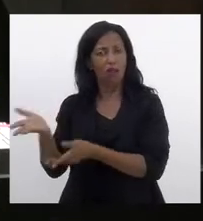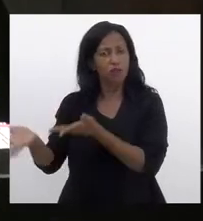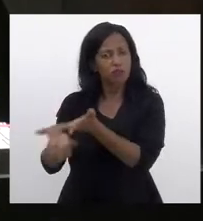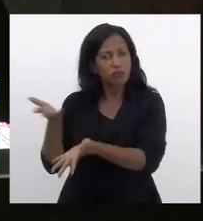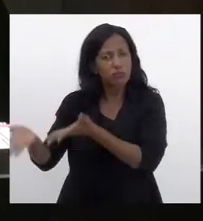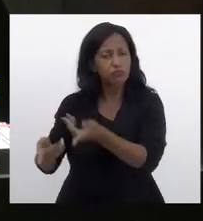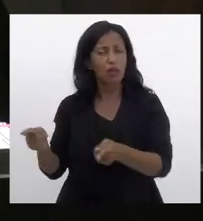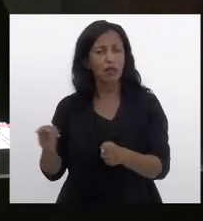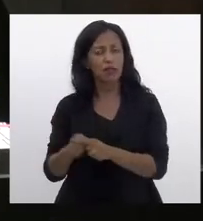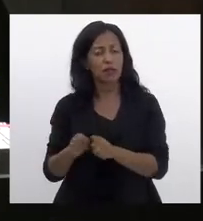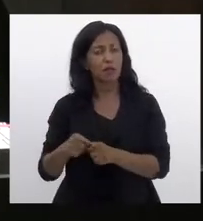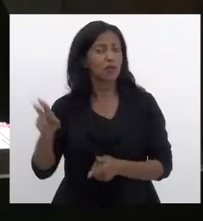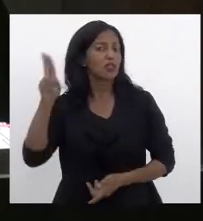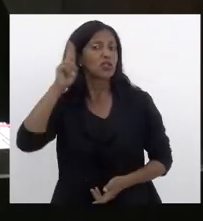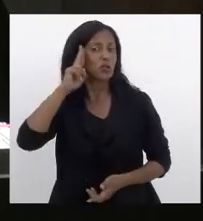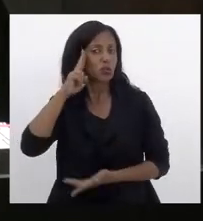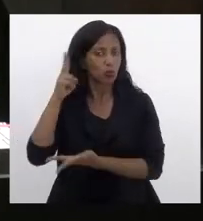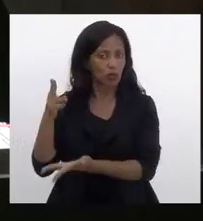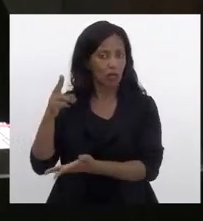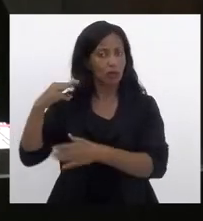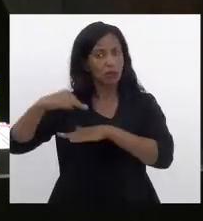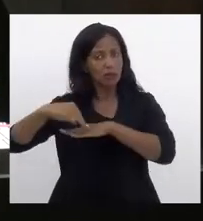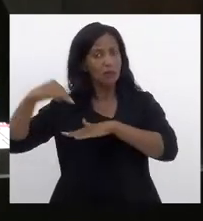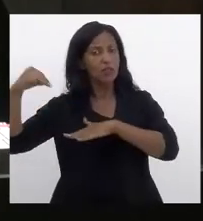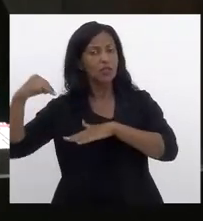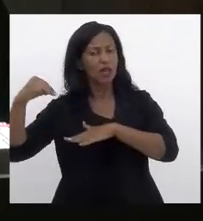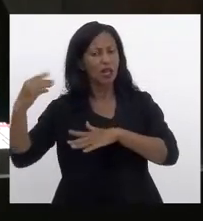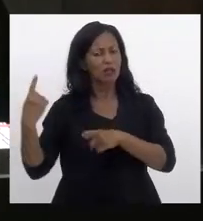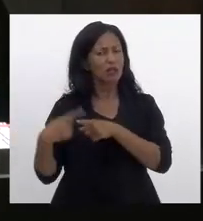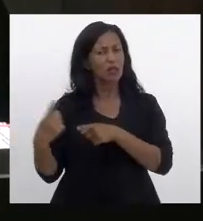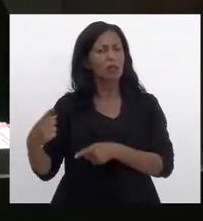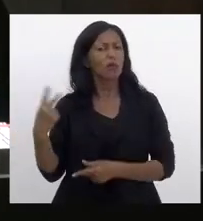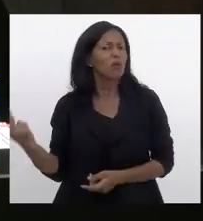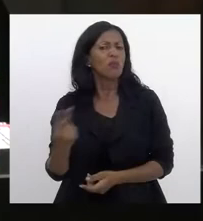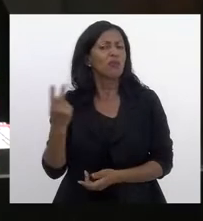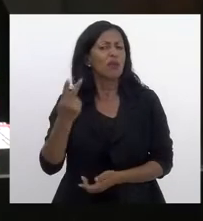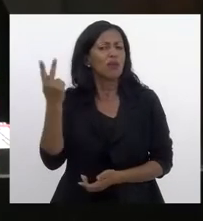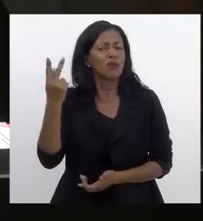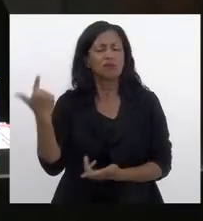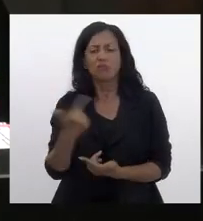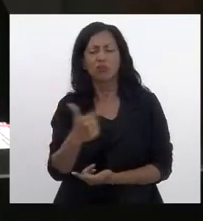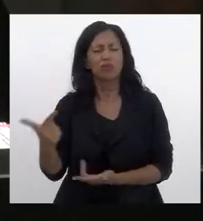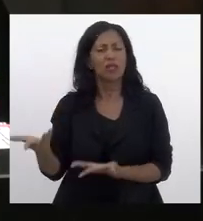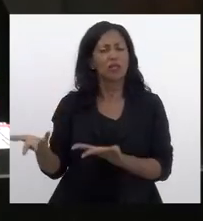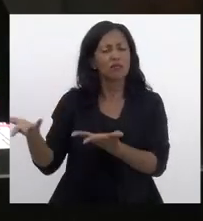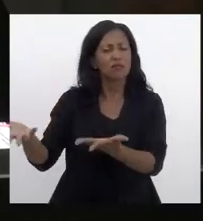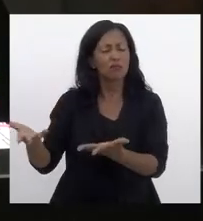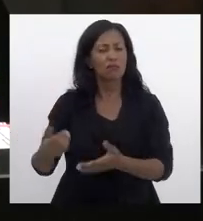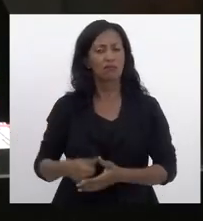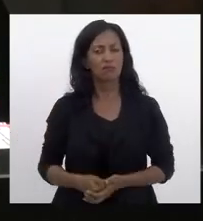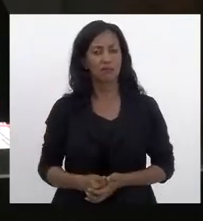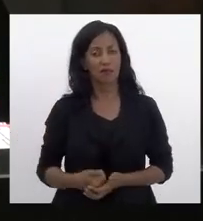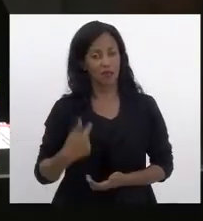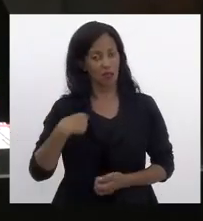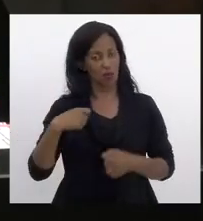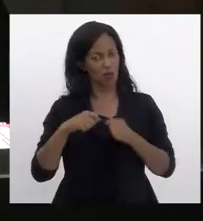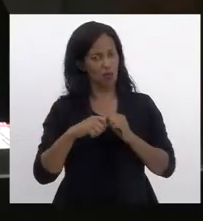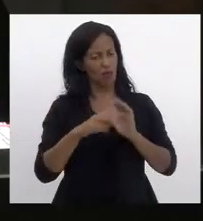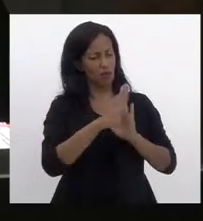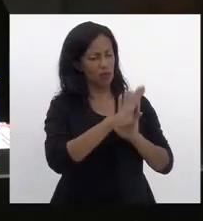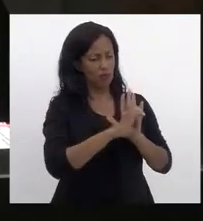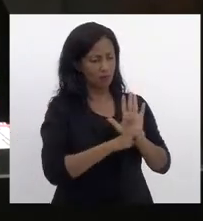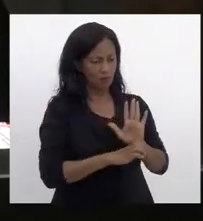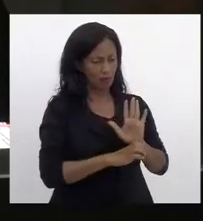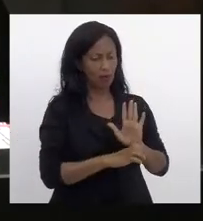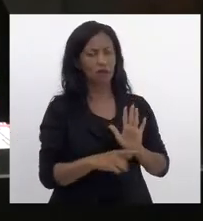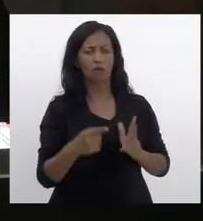praças que têm mestrados. E por que não tem a valorização desse praça? Então fiz emendas para que realmente